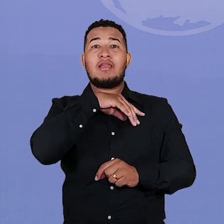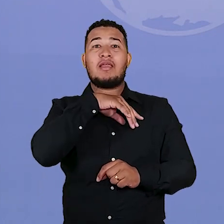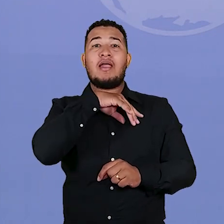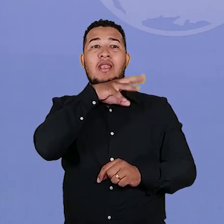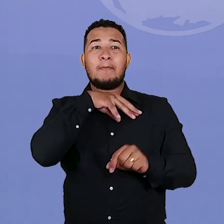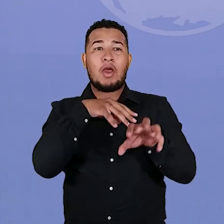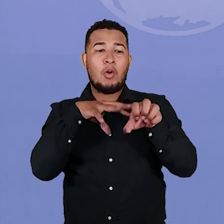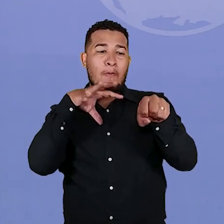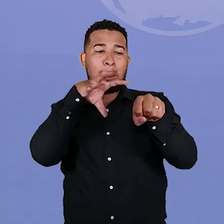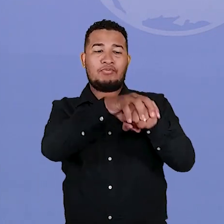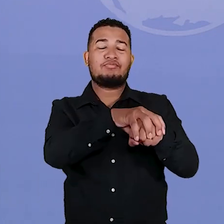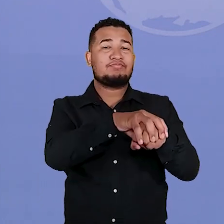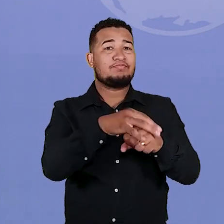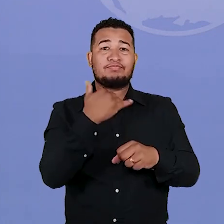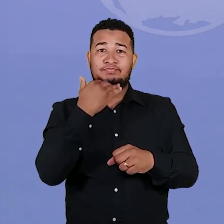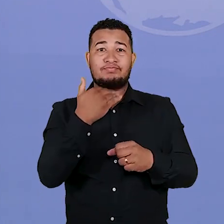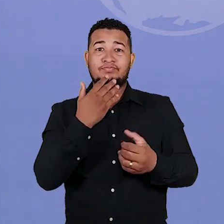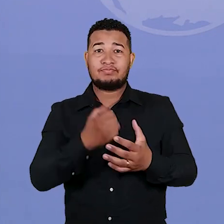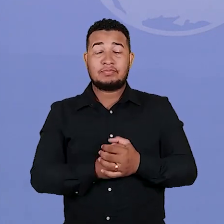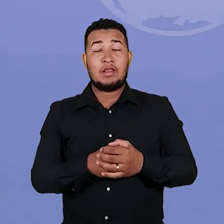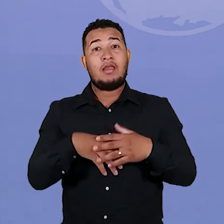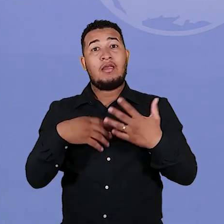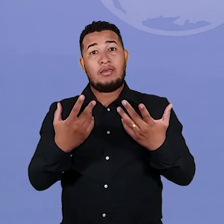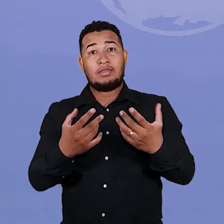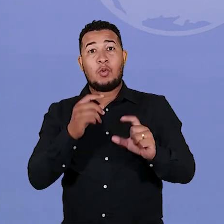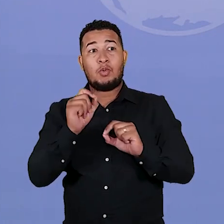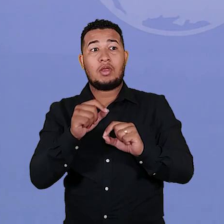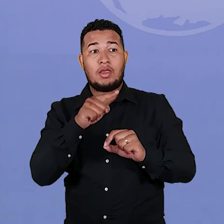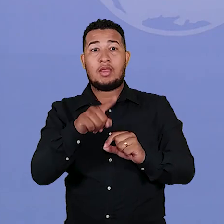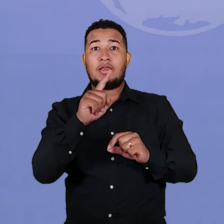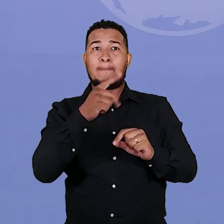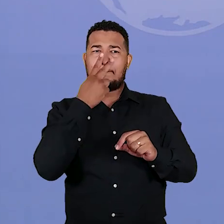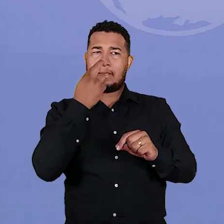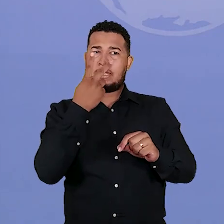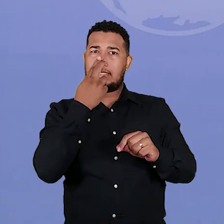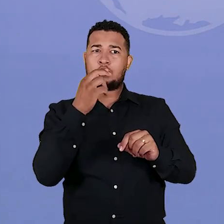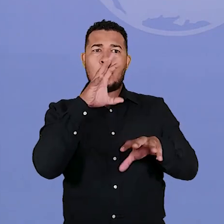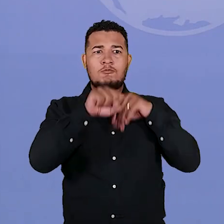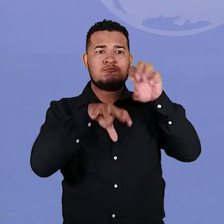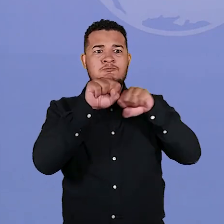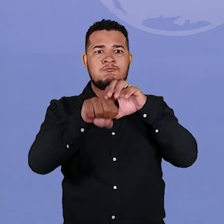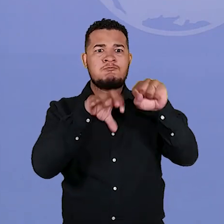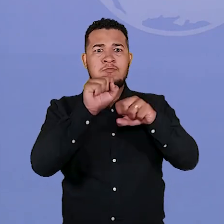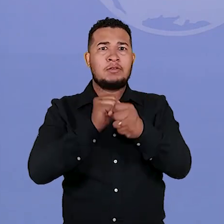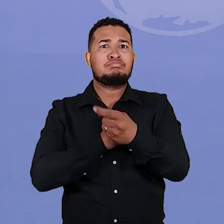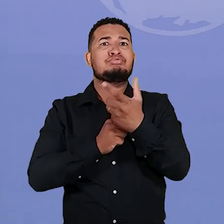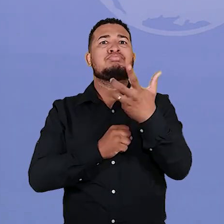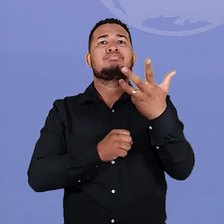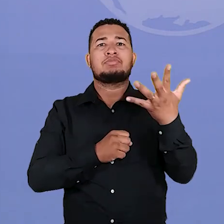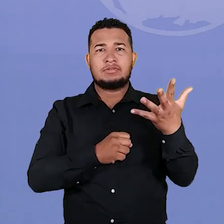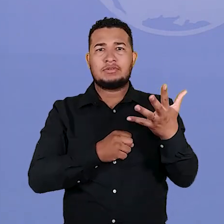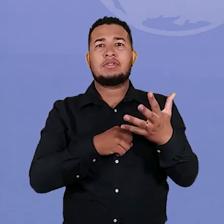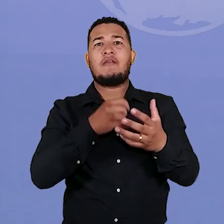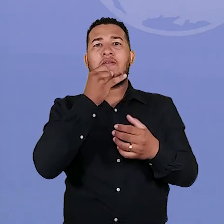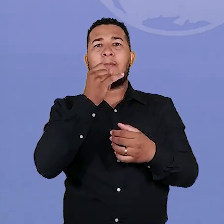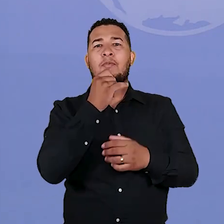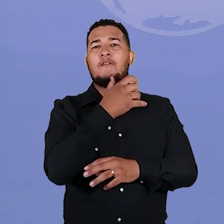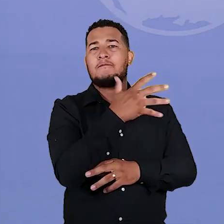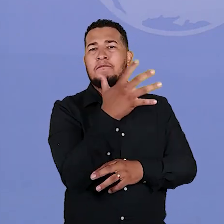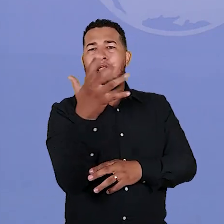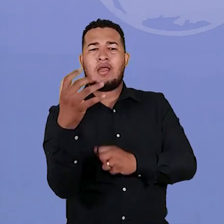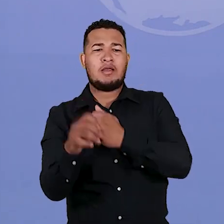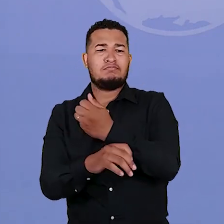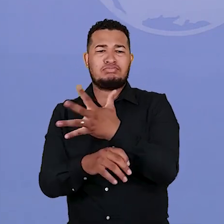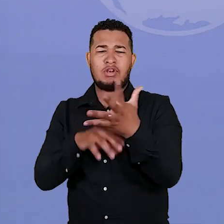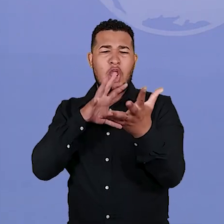que aqui não tem os predadores que tinham onde ele vivia. Então, ele é um herbívoro voraz. Ele